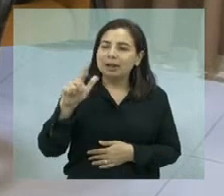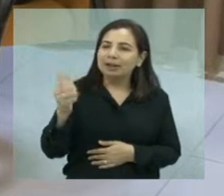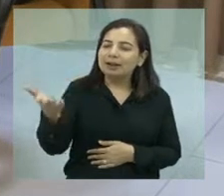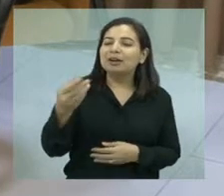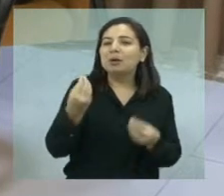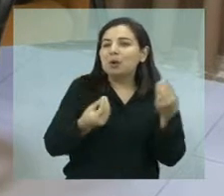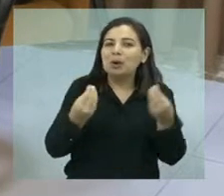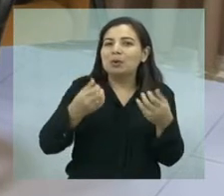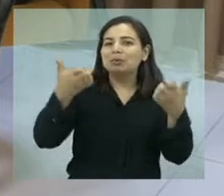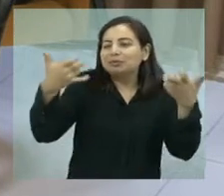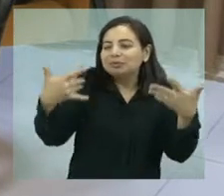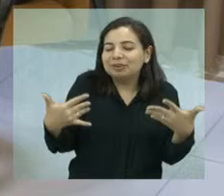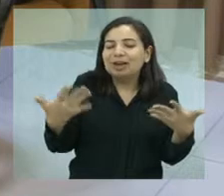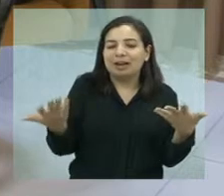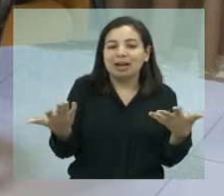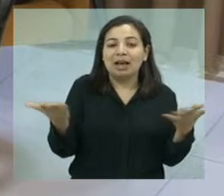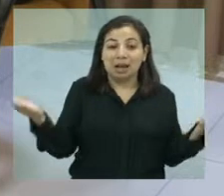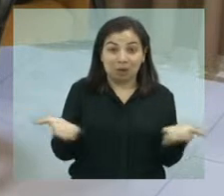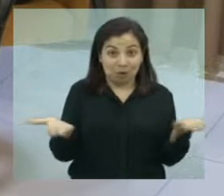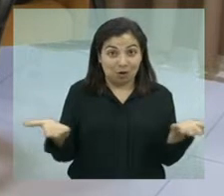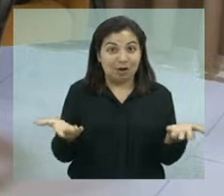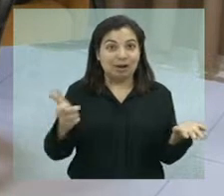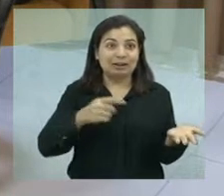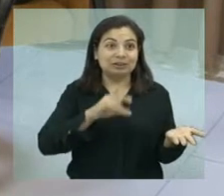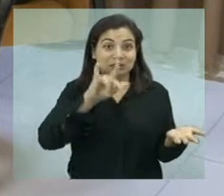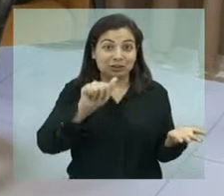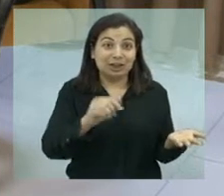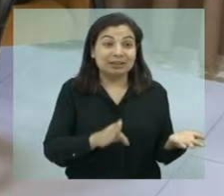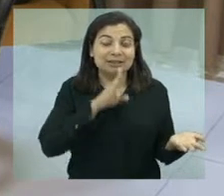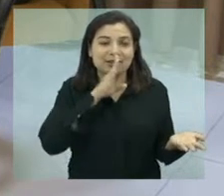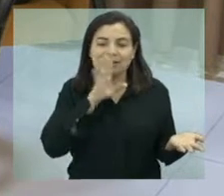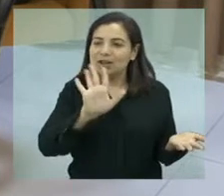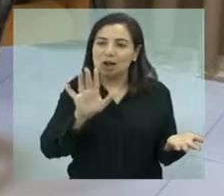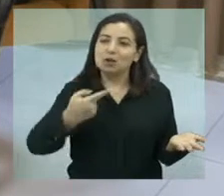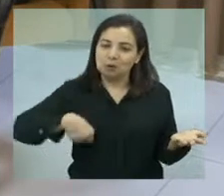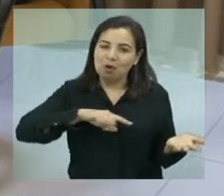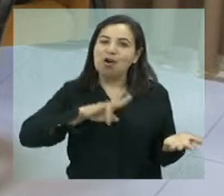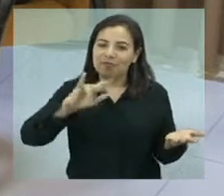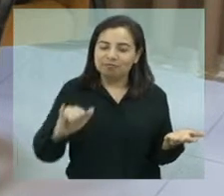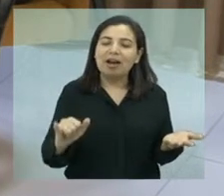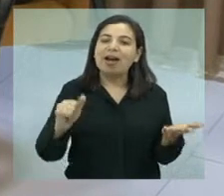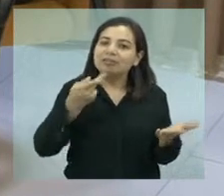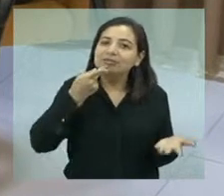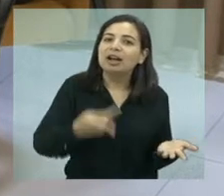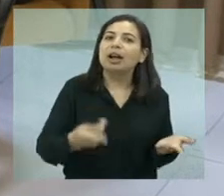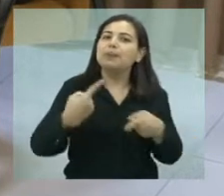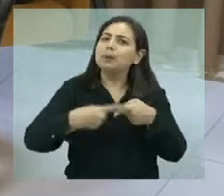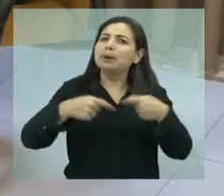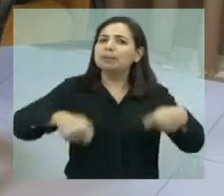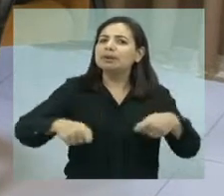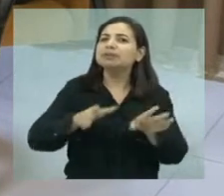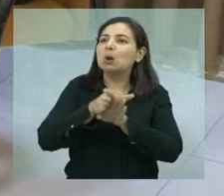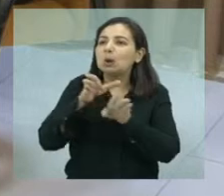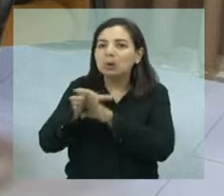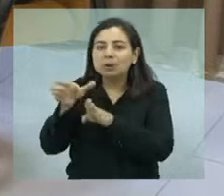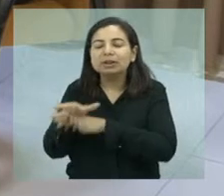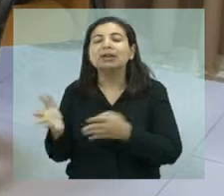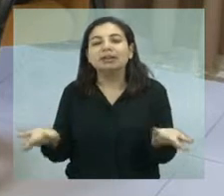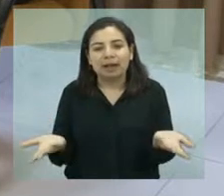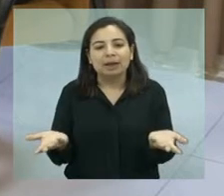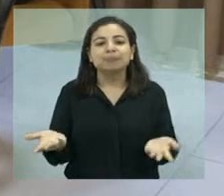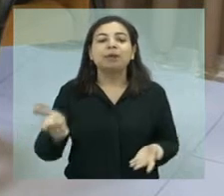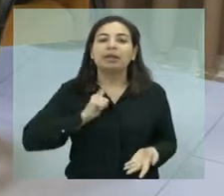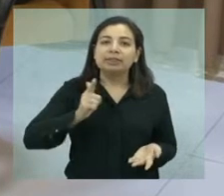gente ficar calado, o programa Direito vai falar exatamente para orientar. E hoje a gente fez essa mistura de